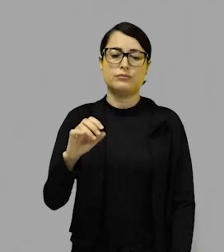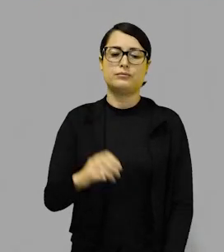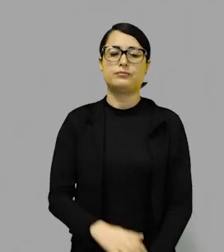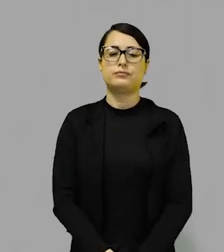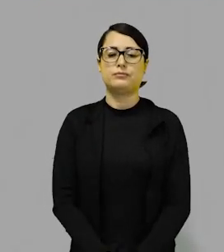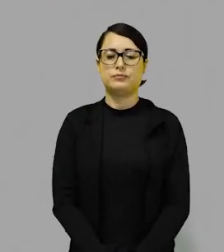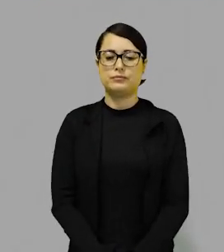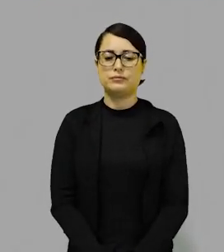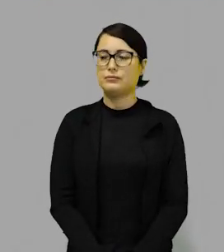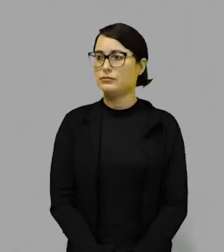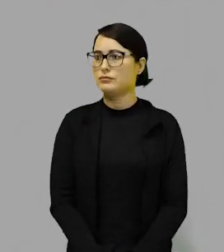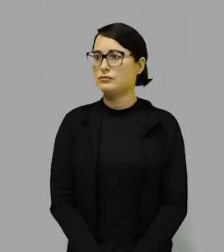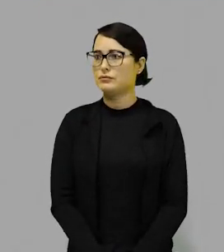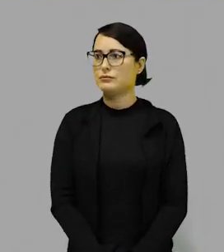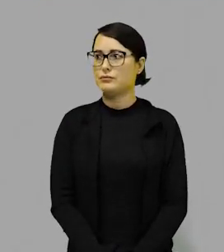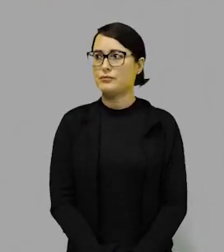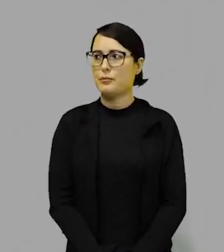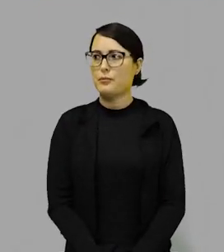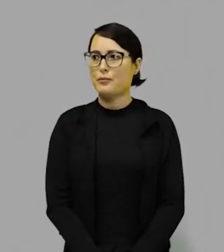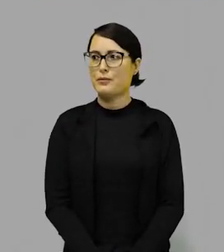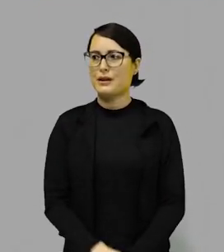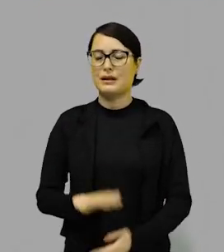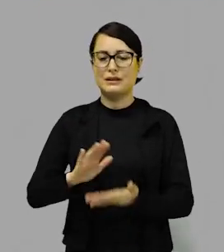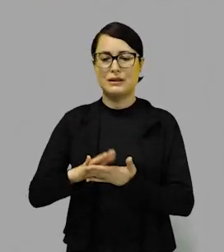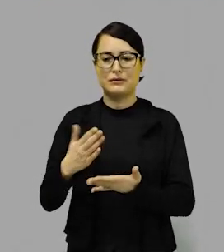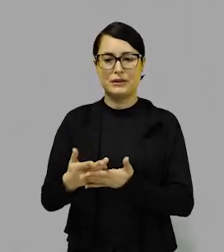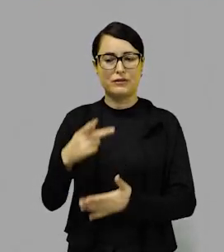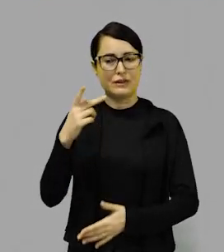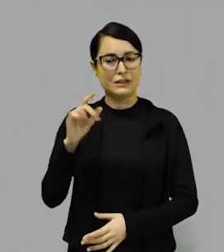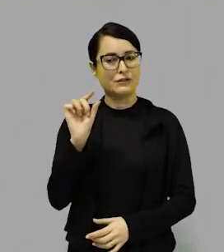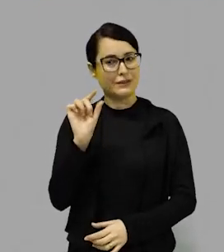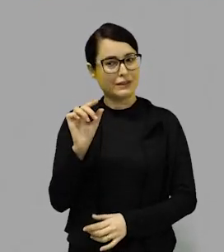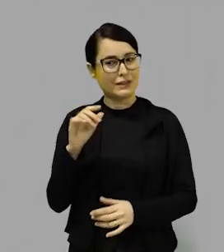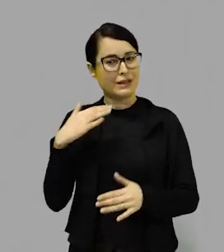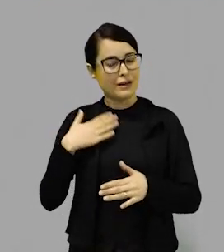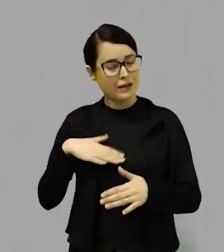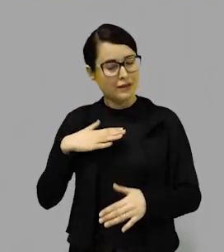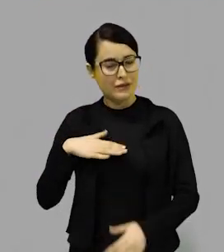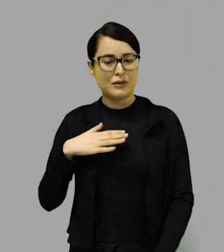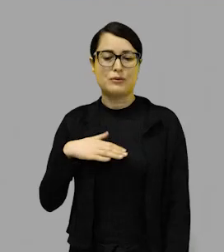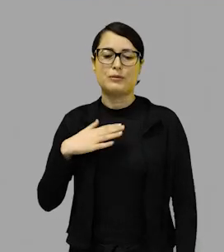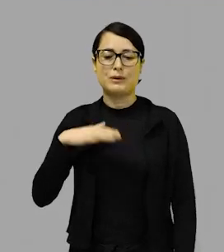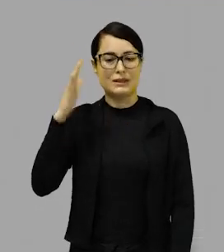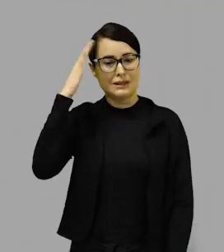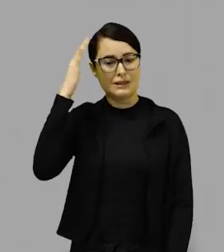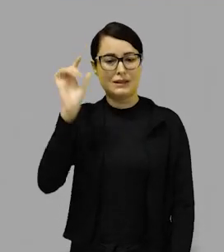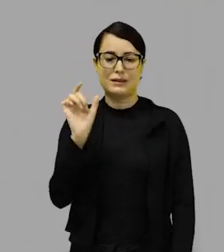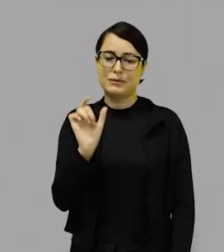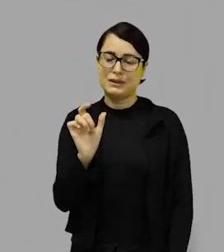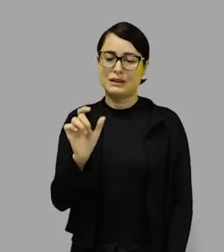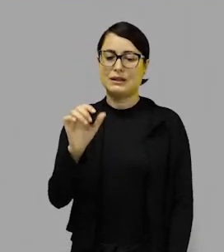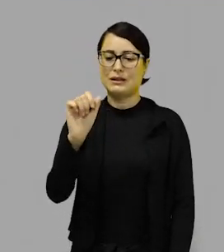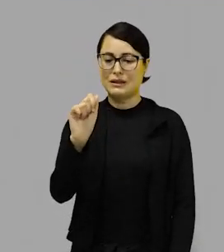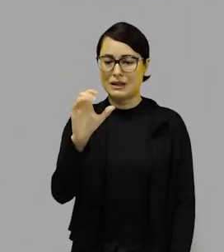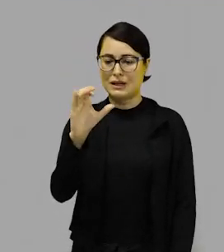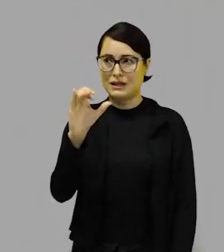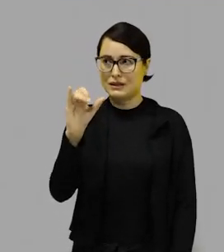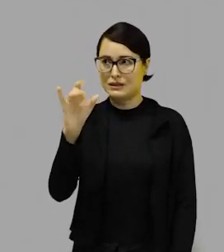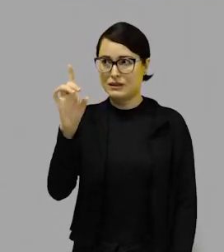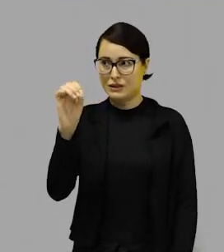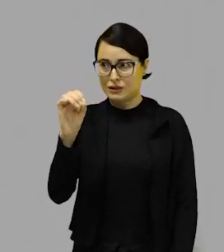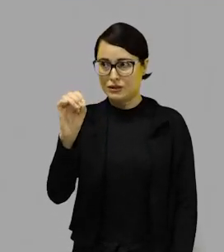desoxirribonucleico. Né? Vou até falar devagar para a nossa intérprete poder falar para vocês direitinho, para quem não pode ouvir.